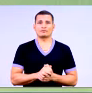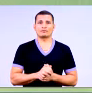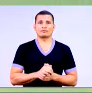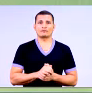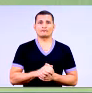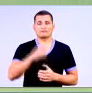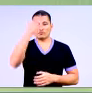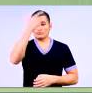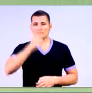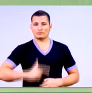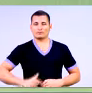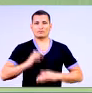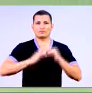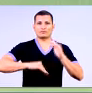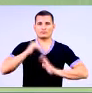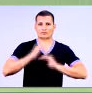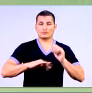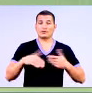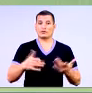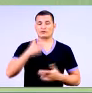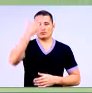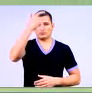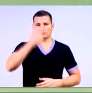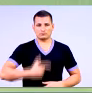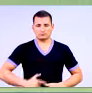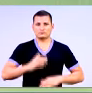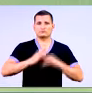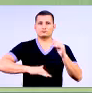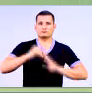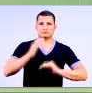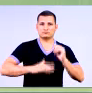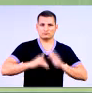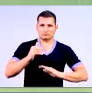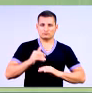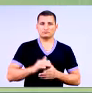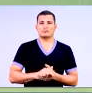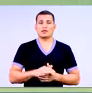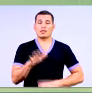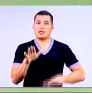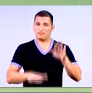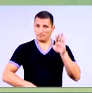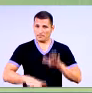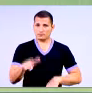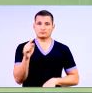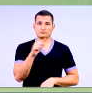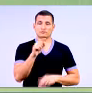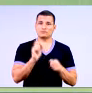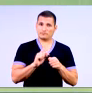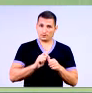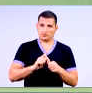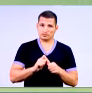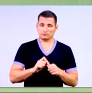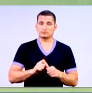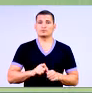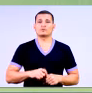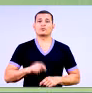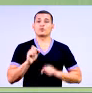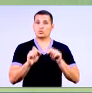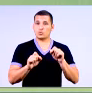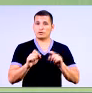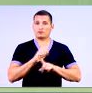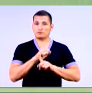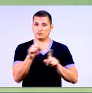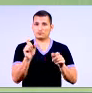profissional, né? Então, a imagem do profissional depende do que ele faz e do que não faz,